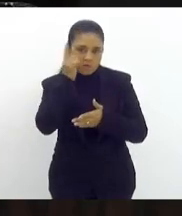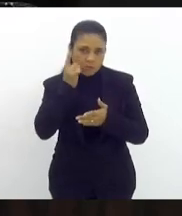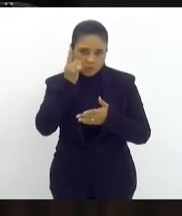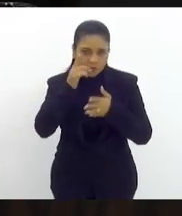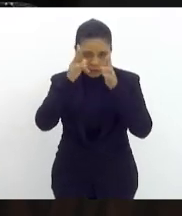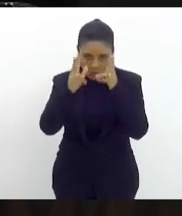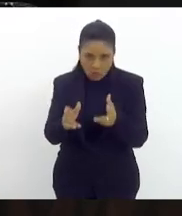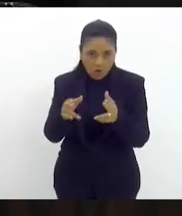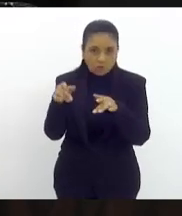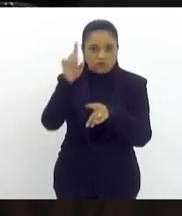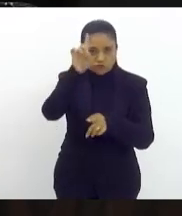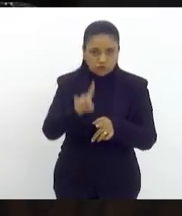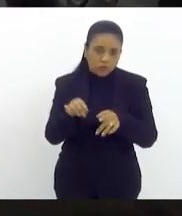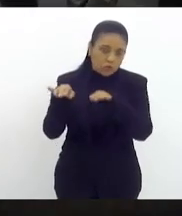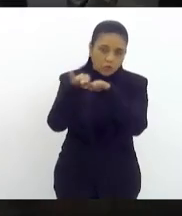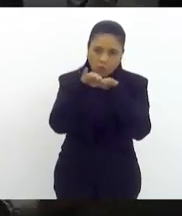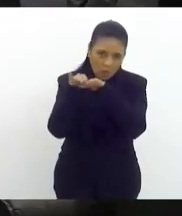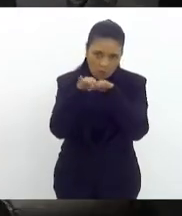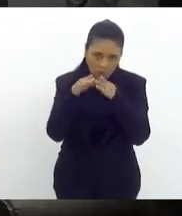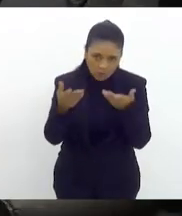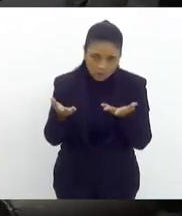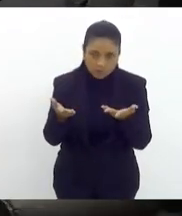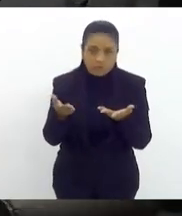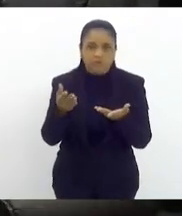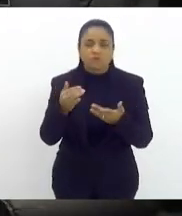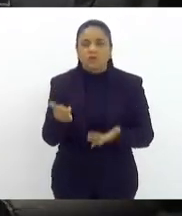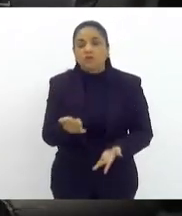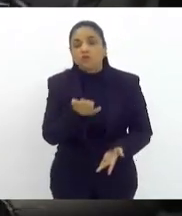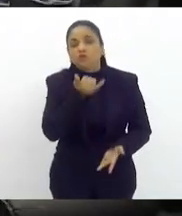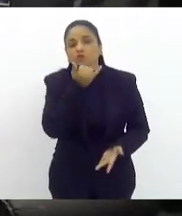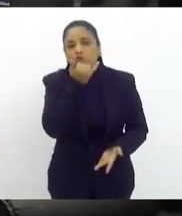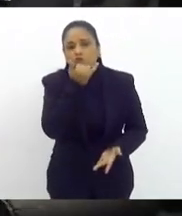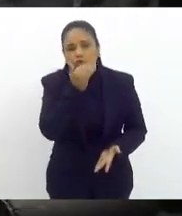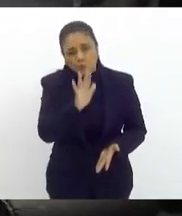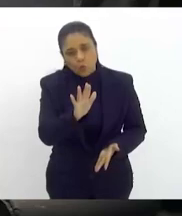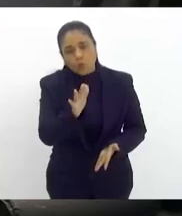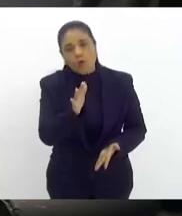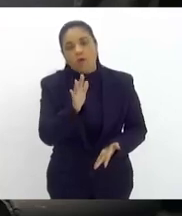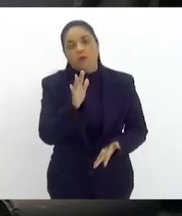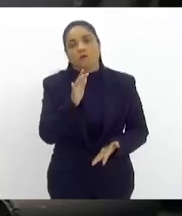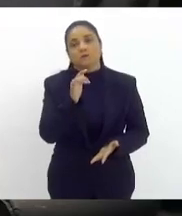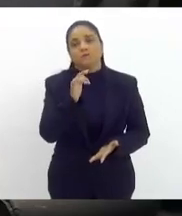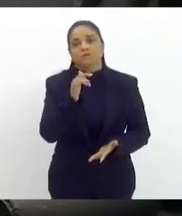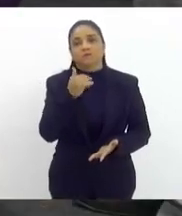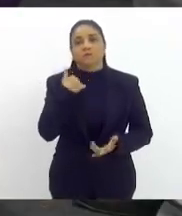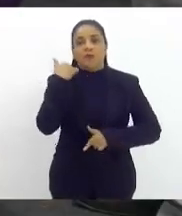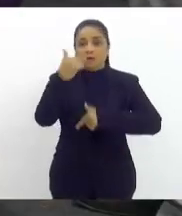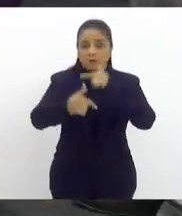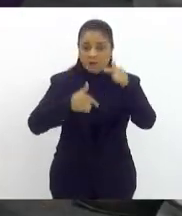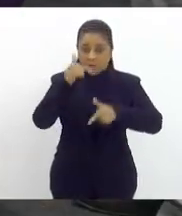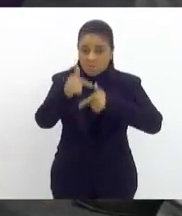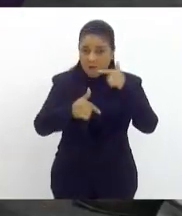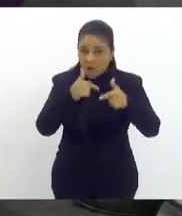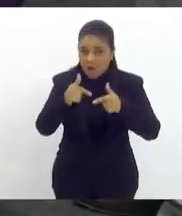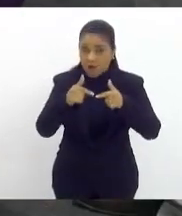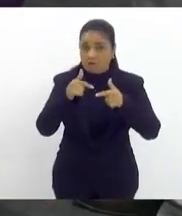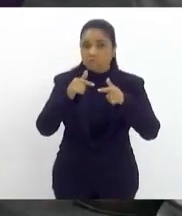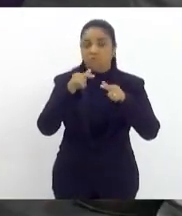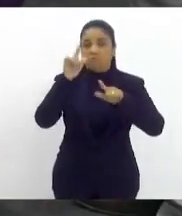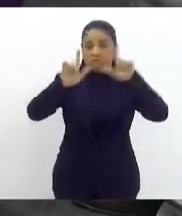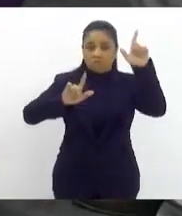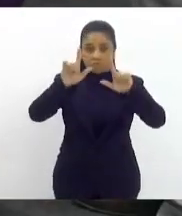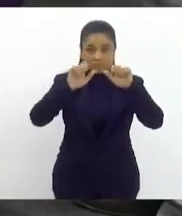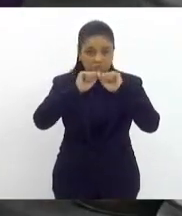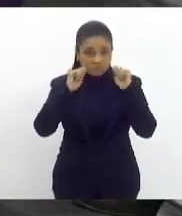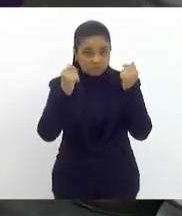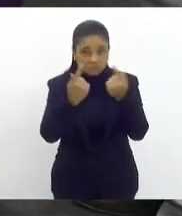iguais, não, deputado? Exatamente. Só desculpe, deputado, mais um tempo, mas reafirmar, o trabalho da TV Alerj é impecável. Eu